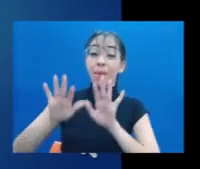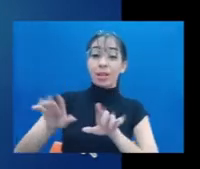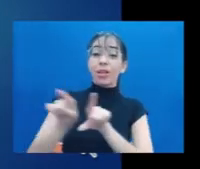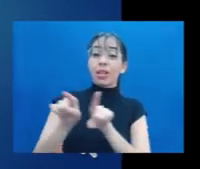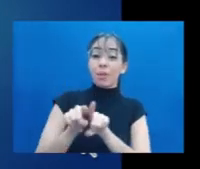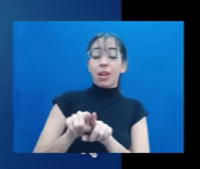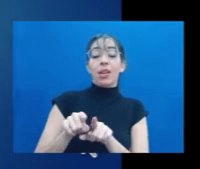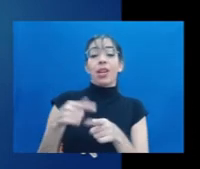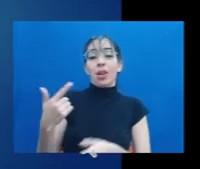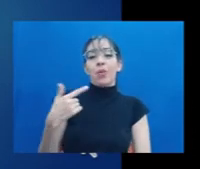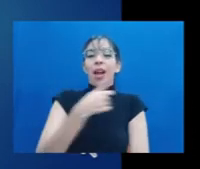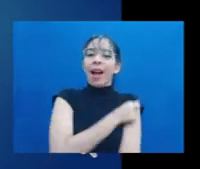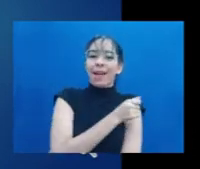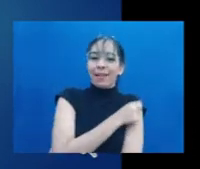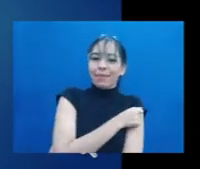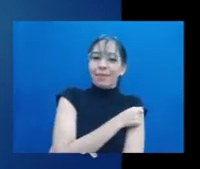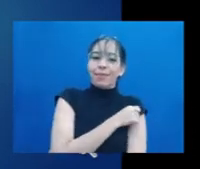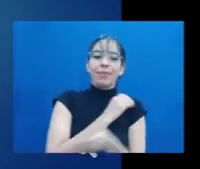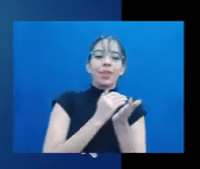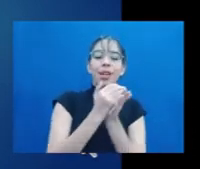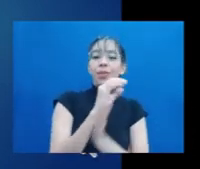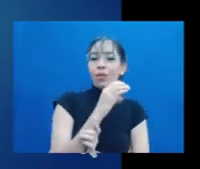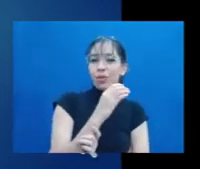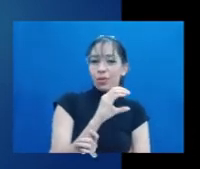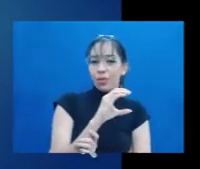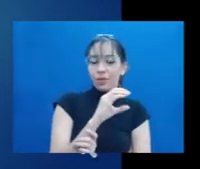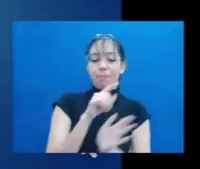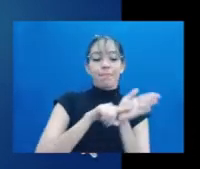imaginem, né? O que não era isso. E durante a minha iniciação científica, que já faz